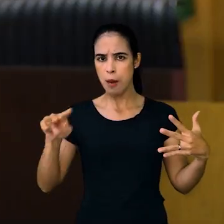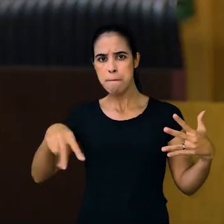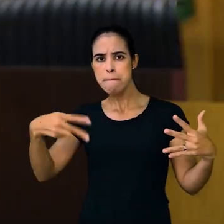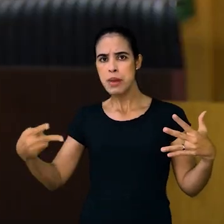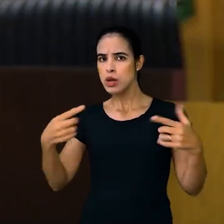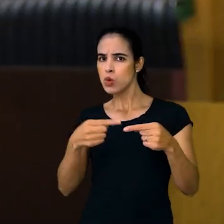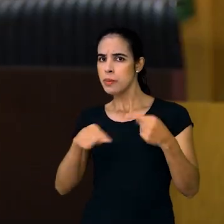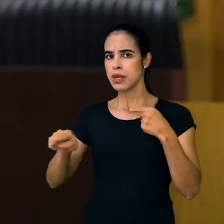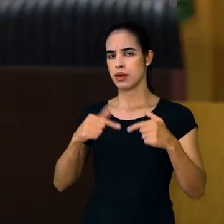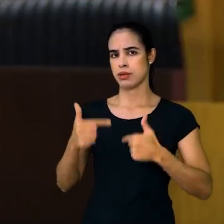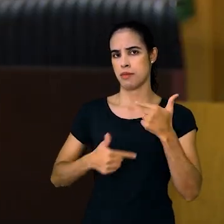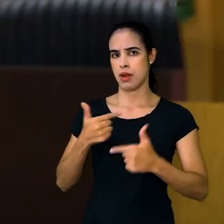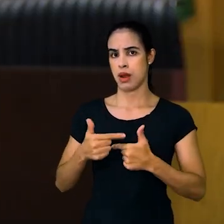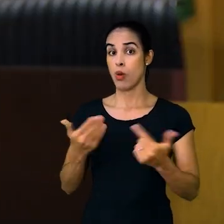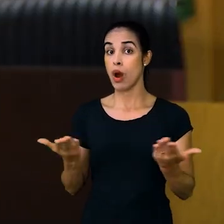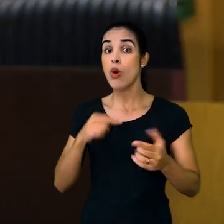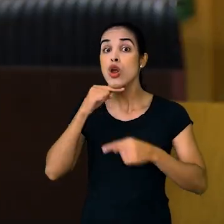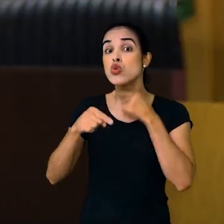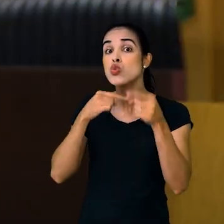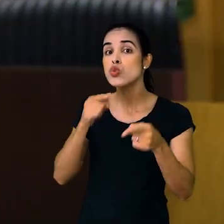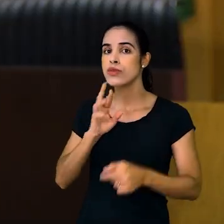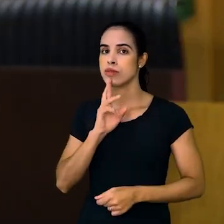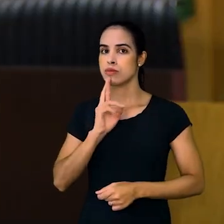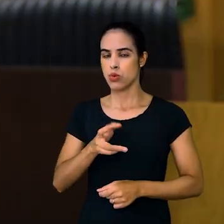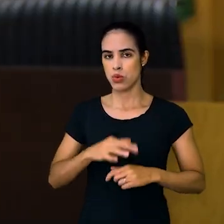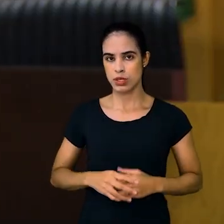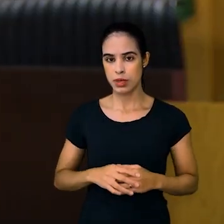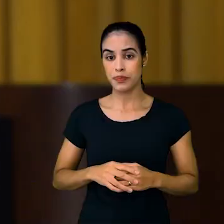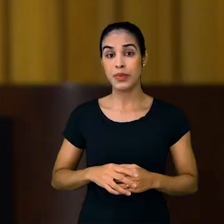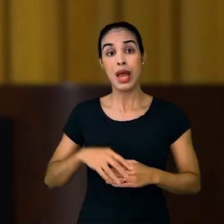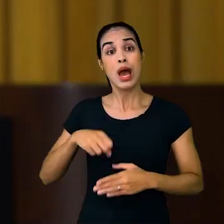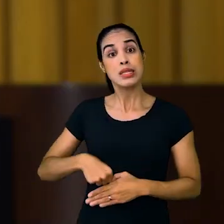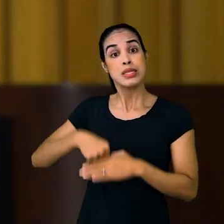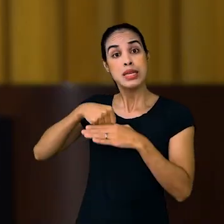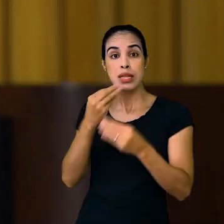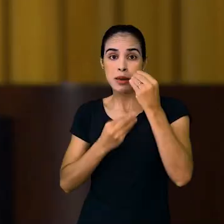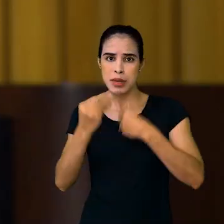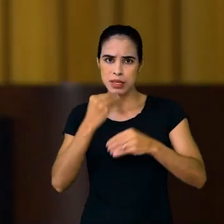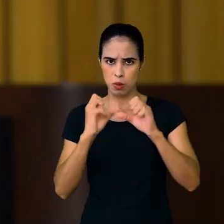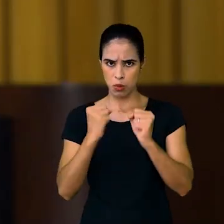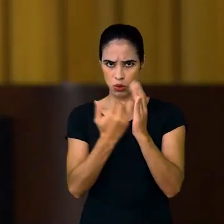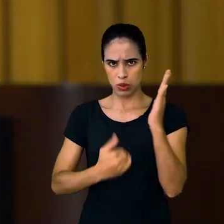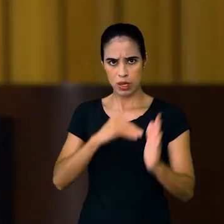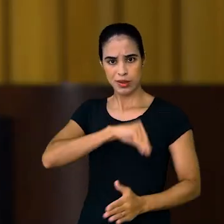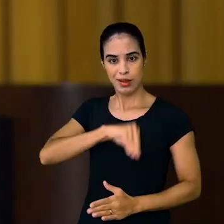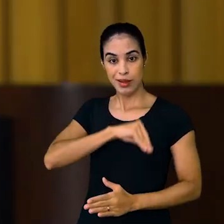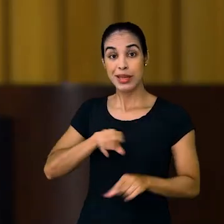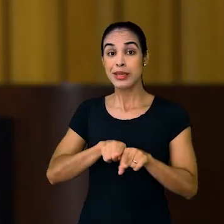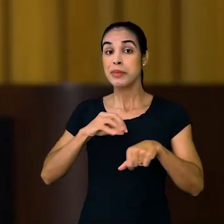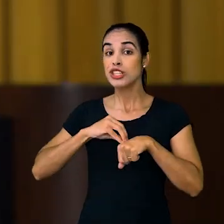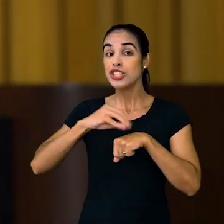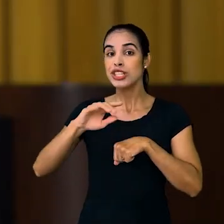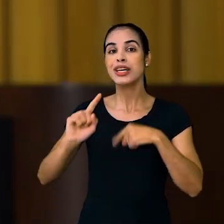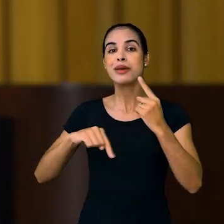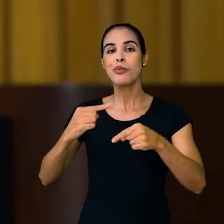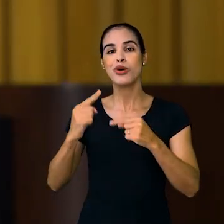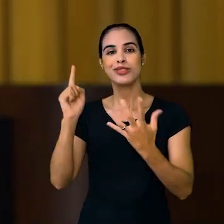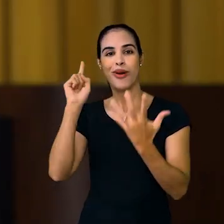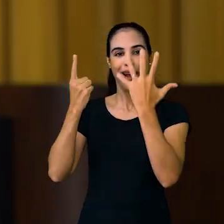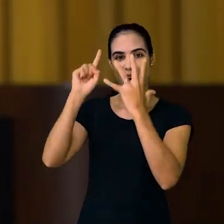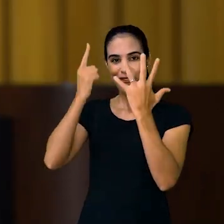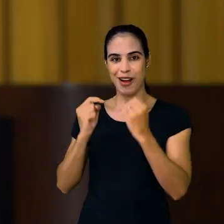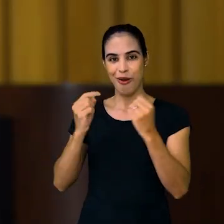Tira dúvidas. A empresa pode descontar sexta alimentação do salário. E as dicas para voltar ao trabalho após o carnaval. Tudo